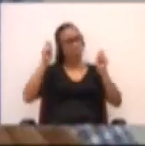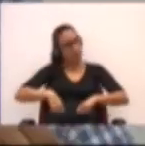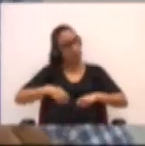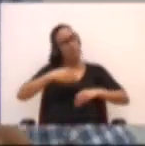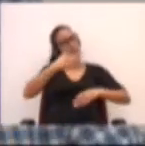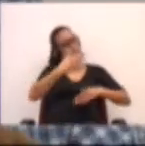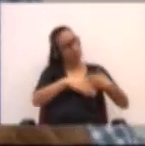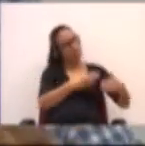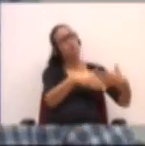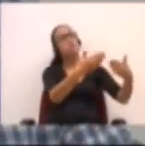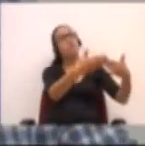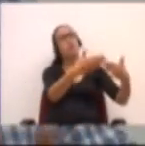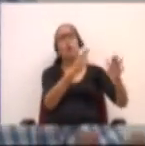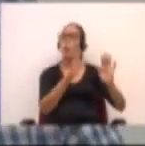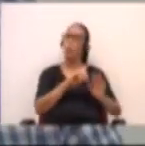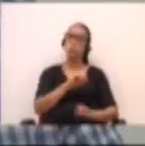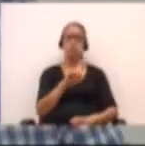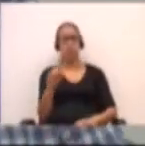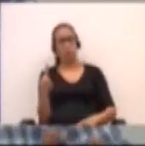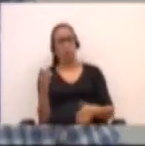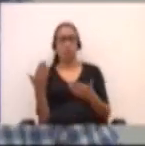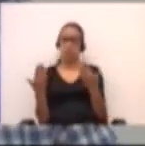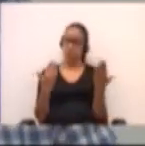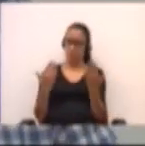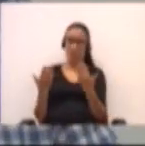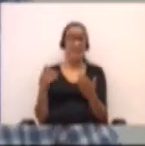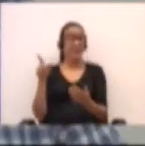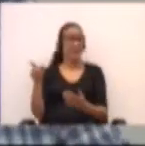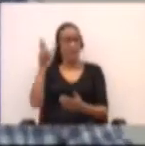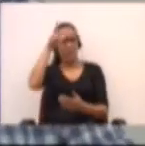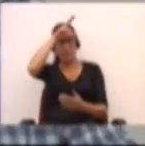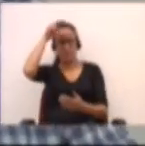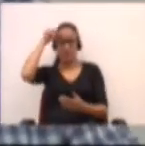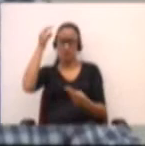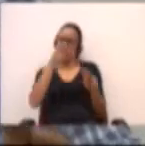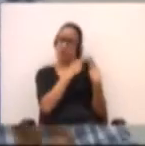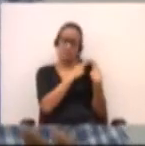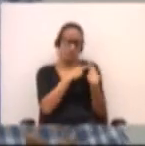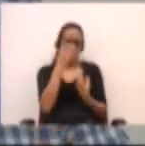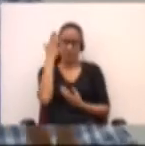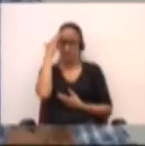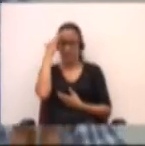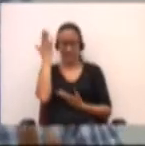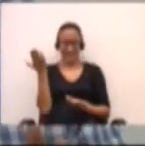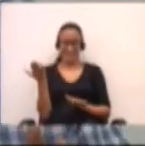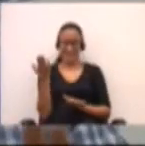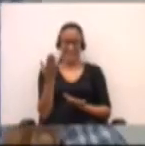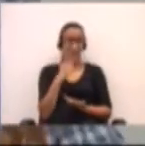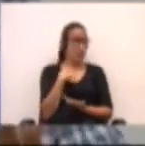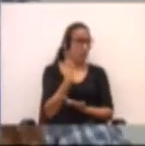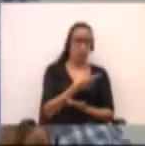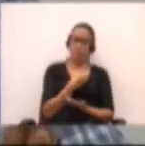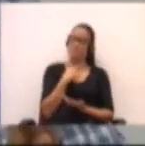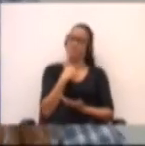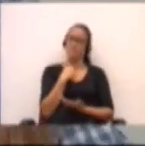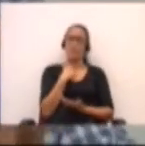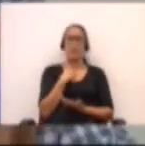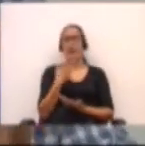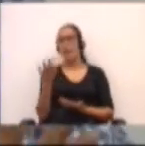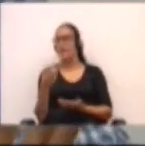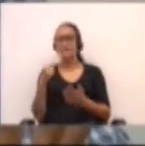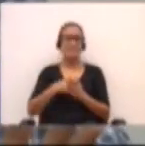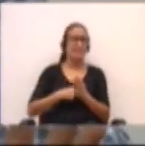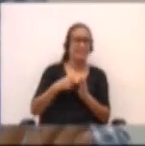os PAs vai ser administrado pelo executivo, não vejo nenhum problema pela Secretaria de Saúde. Então, é uma questão que não dá para a gente ficar agora